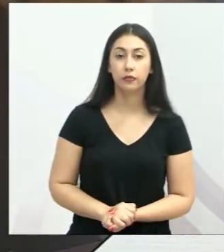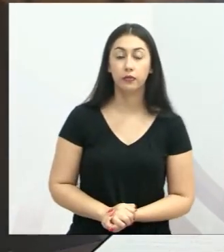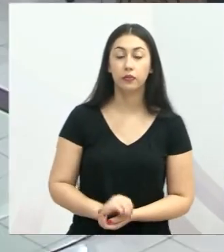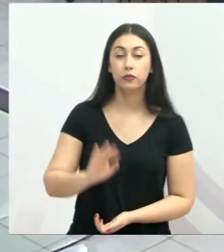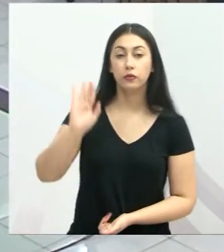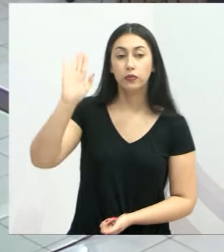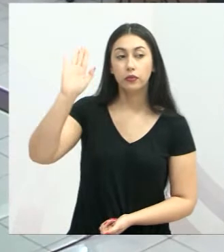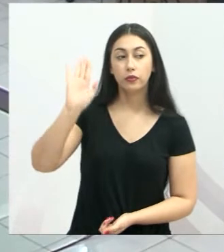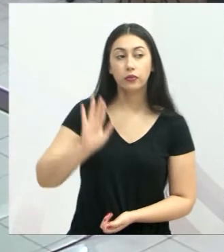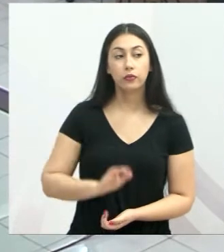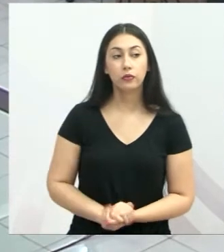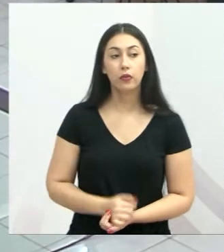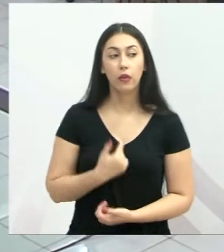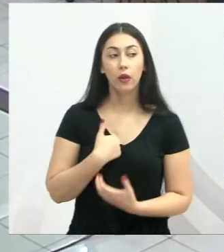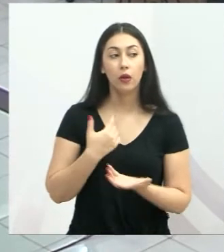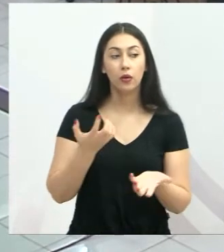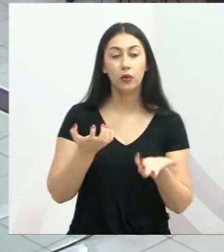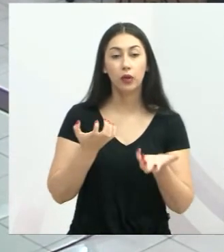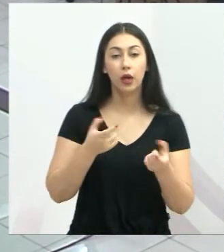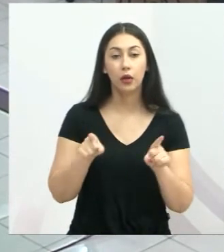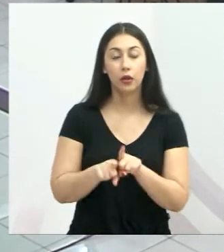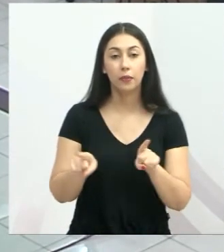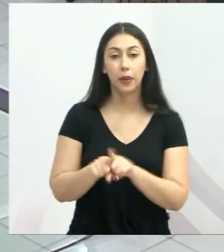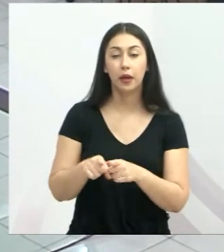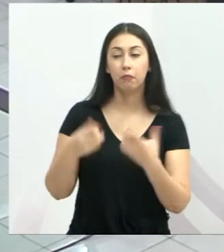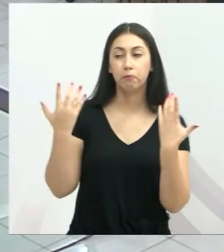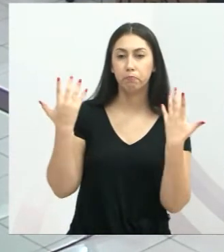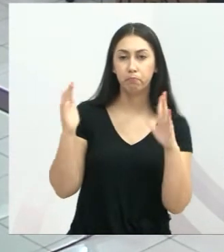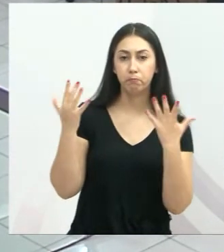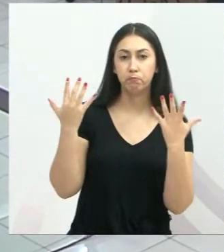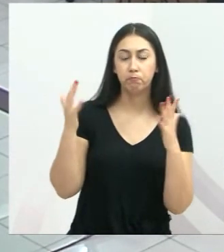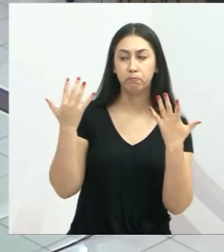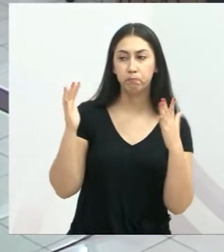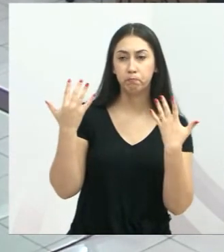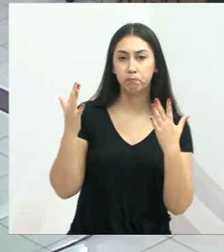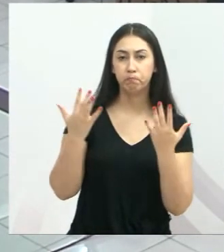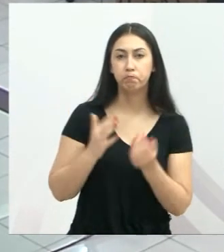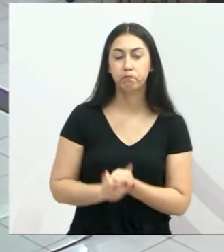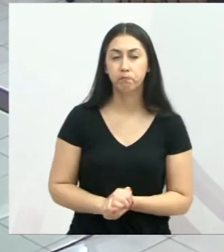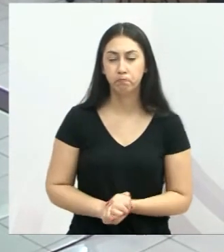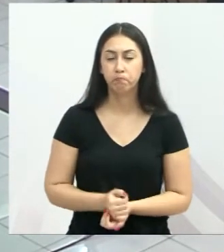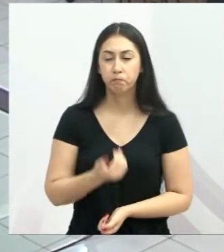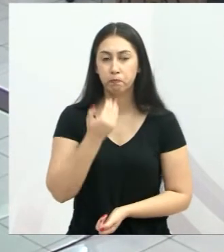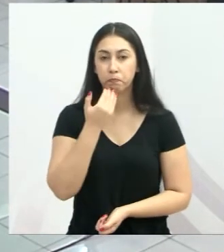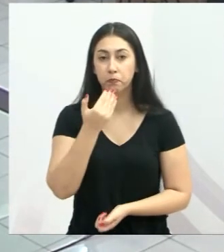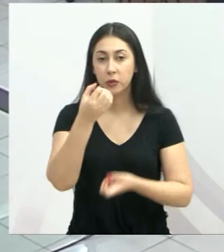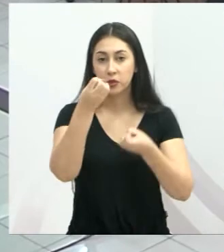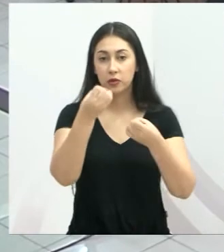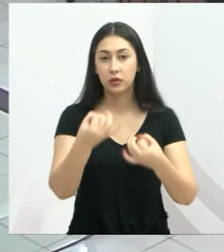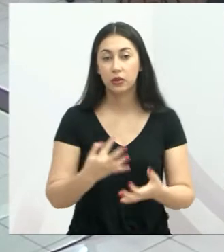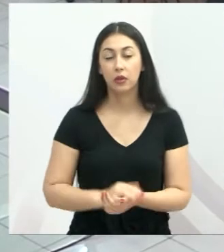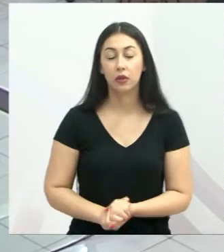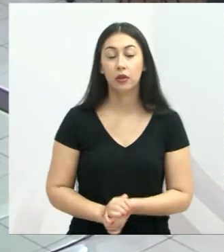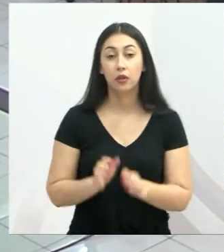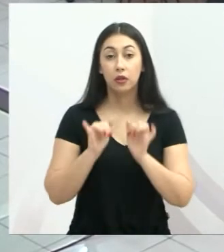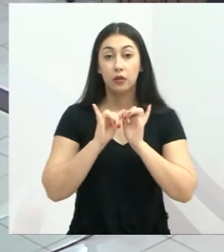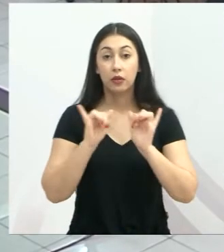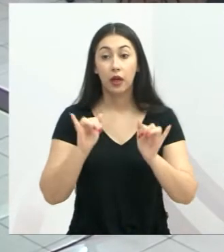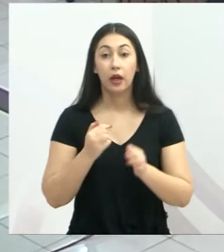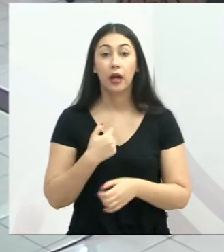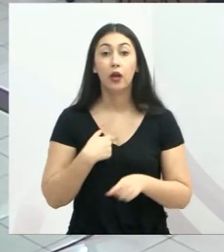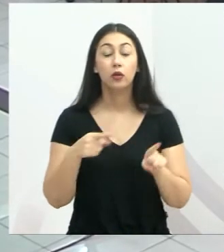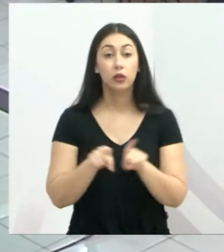presidente, quero dar os parabéns aí ao pastor por esse pedido aí e dizer que recebi